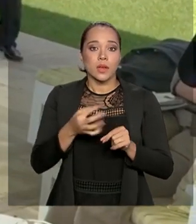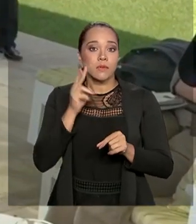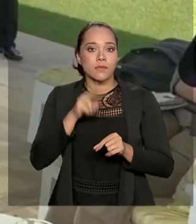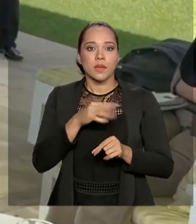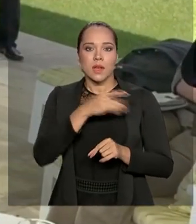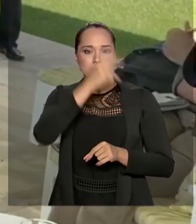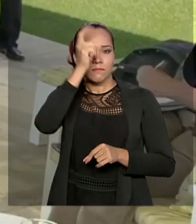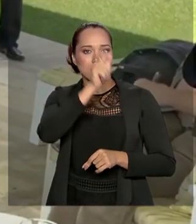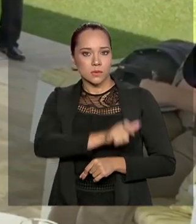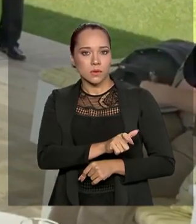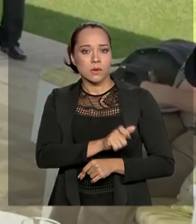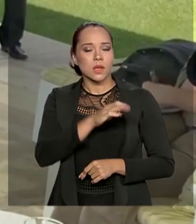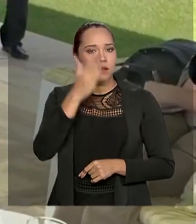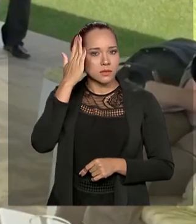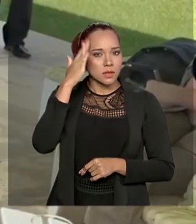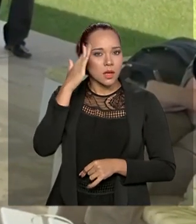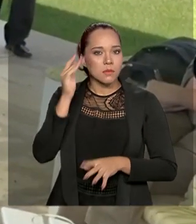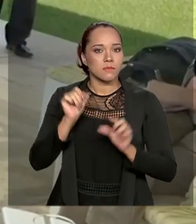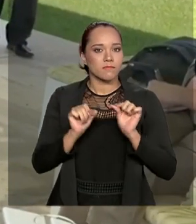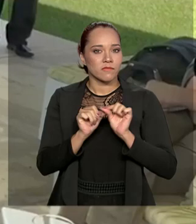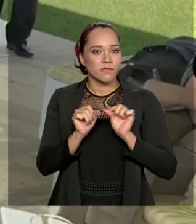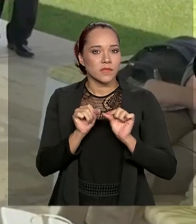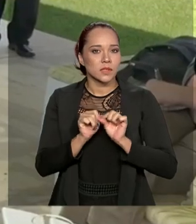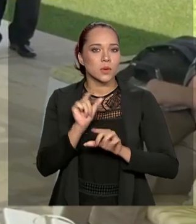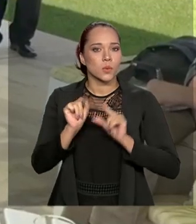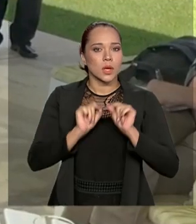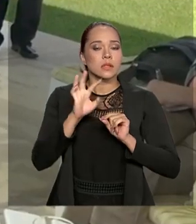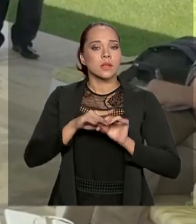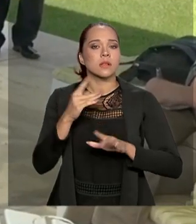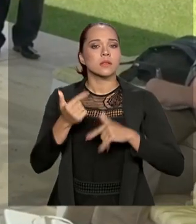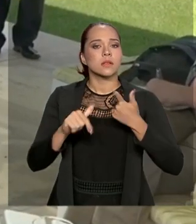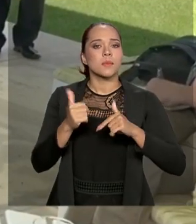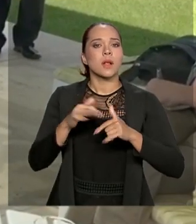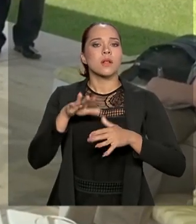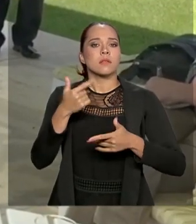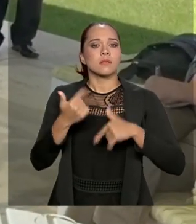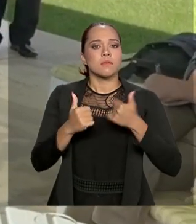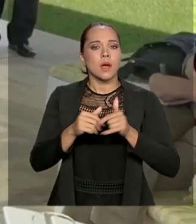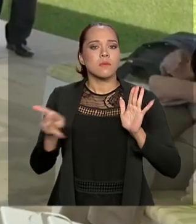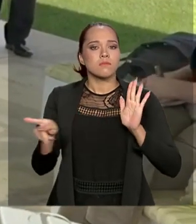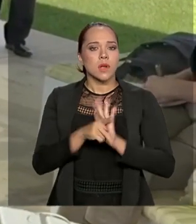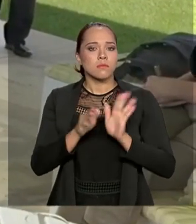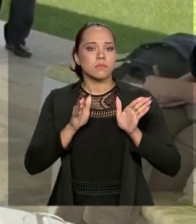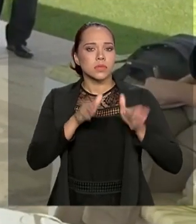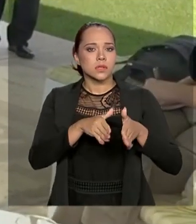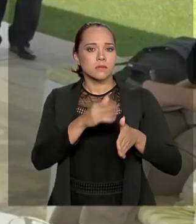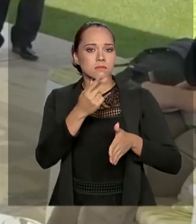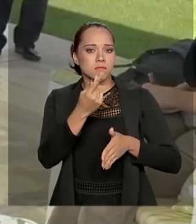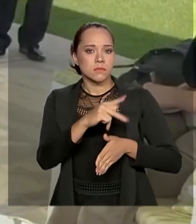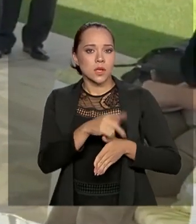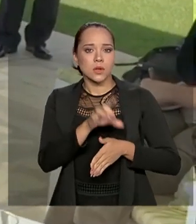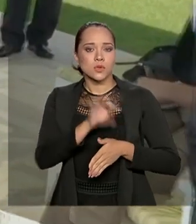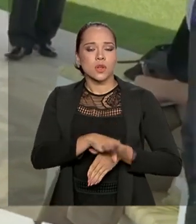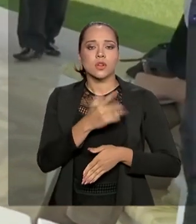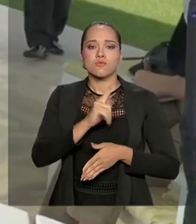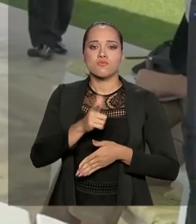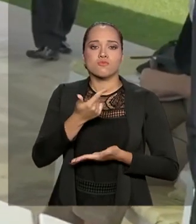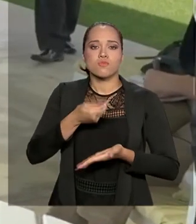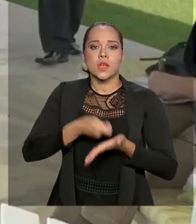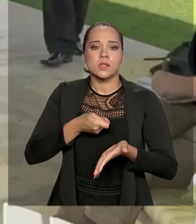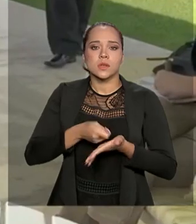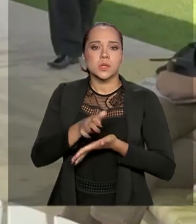esse cara sabe fazer, a não ser uma atividade específica ali que não exige